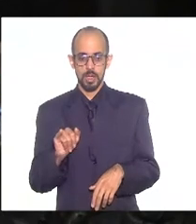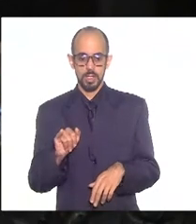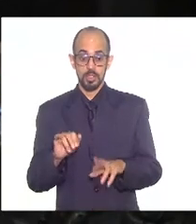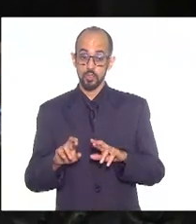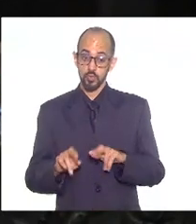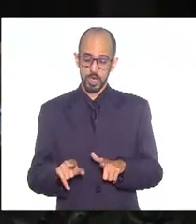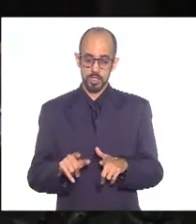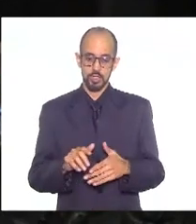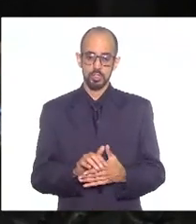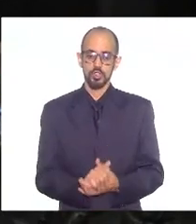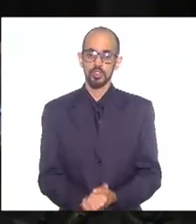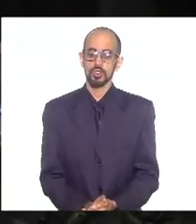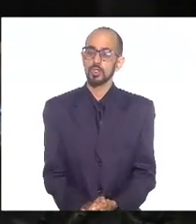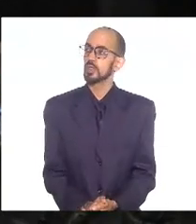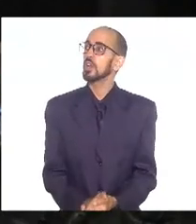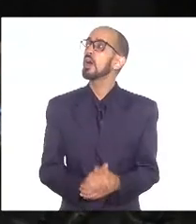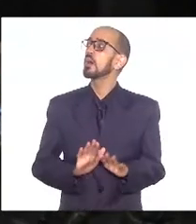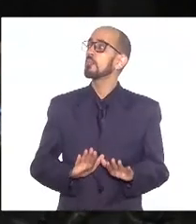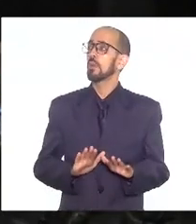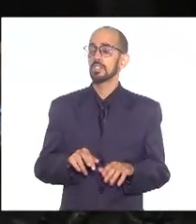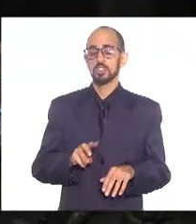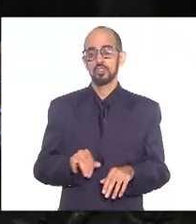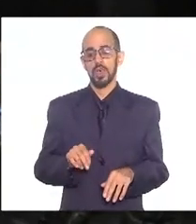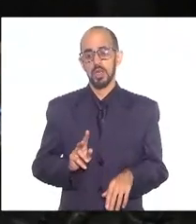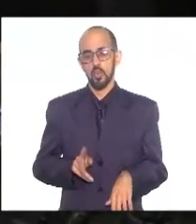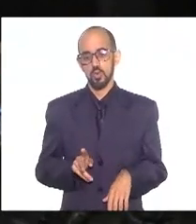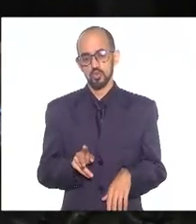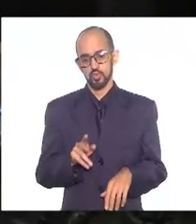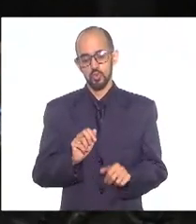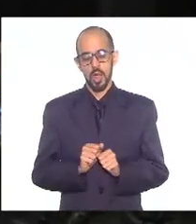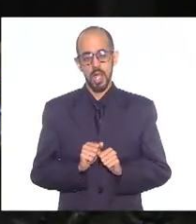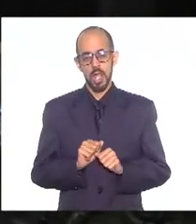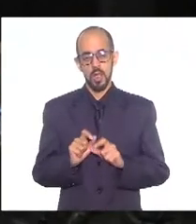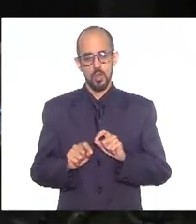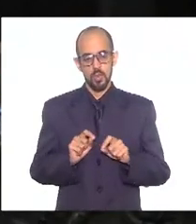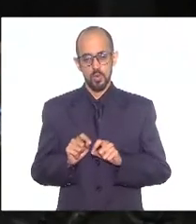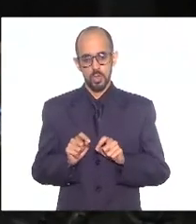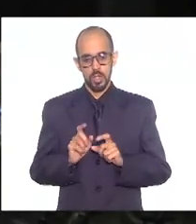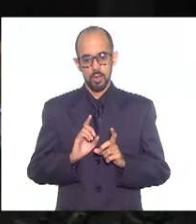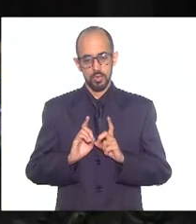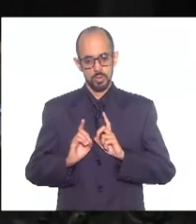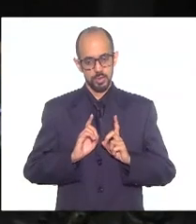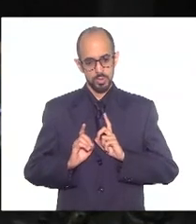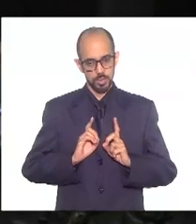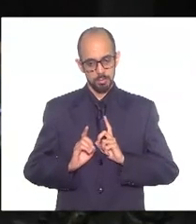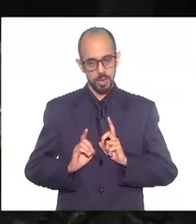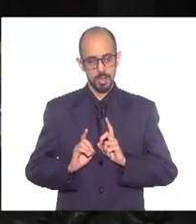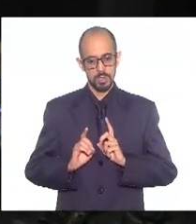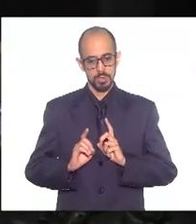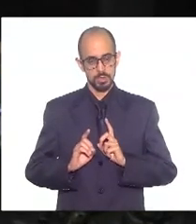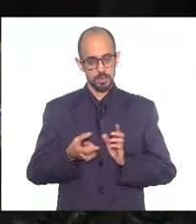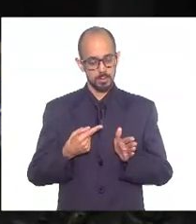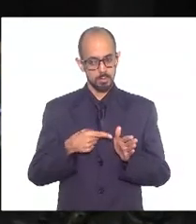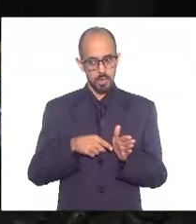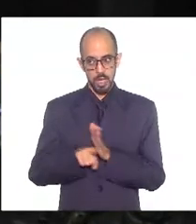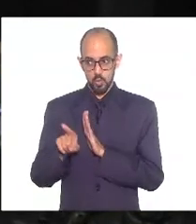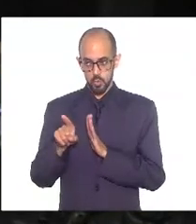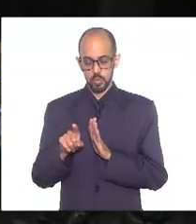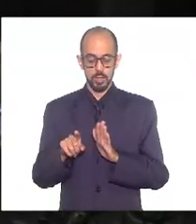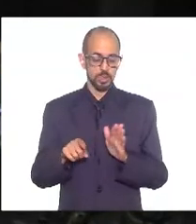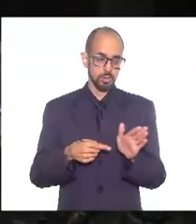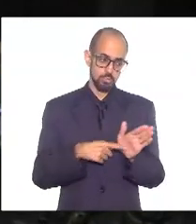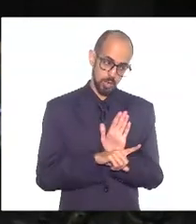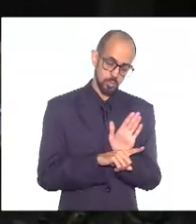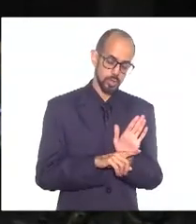e nós vamos continuar agora com a fase de debates e contraditórios, mas seguindo